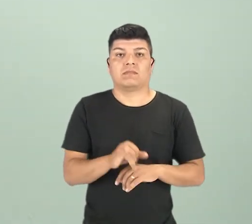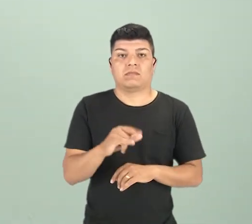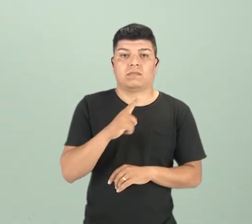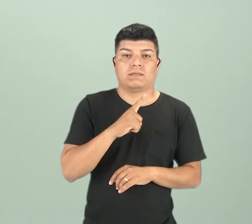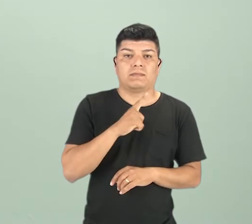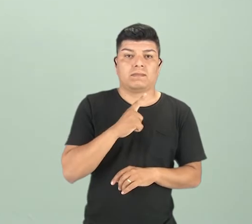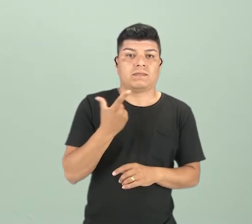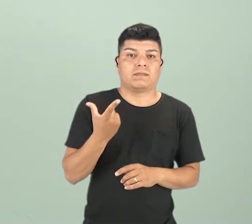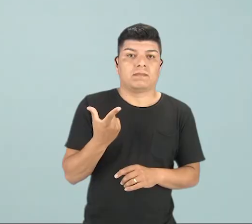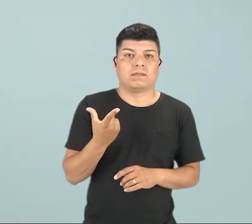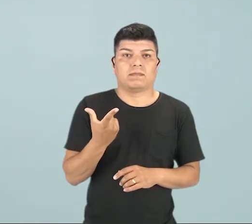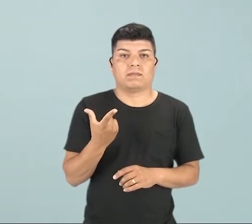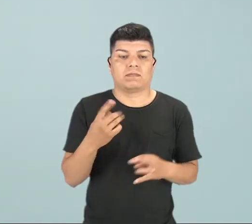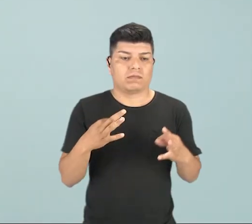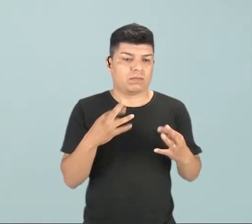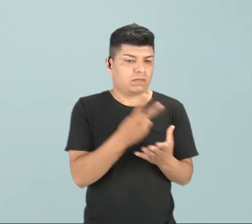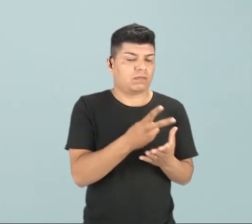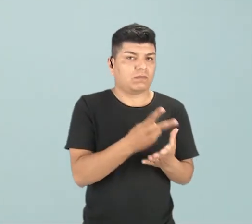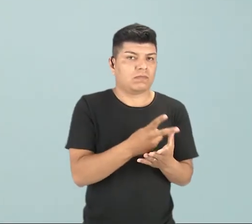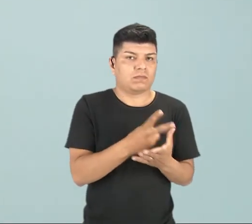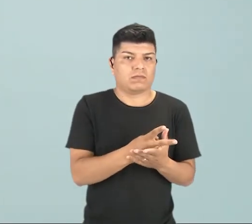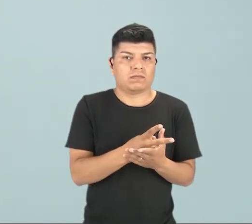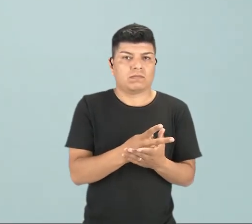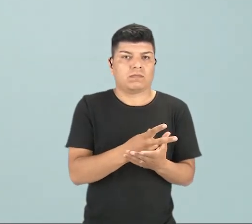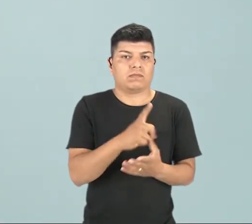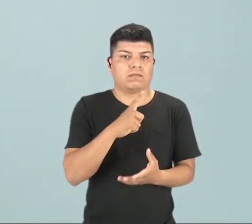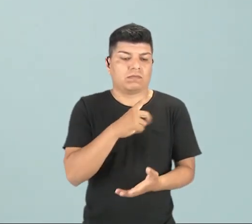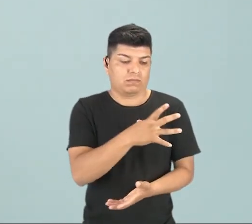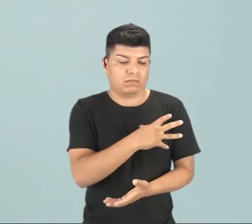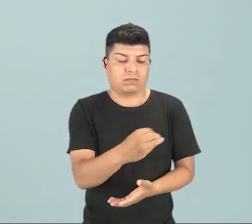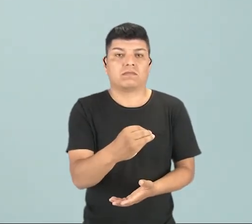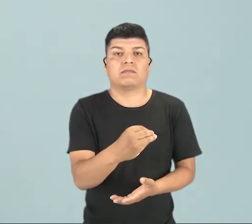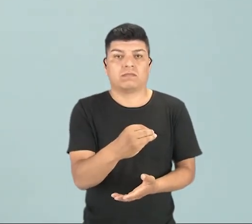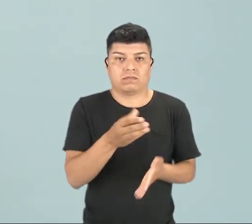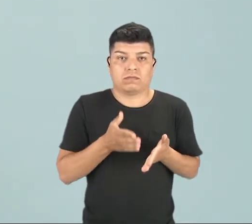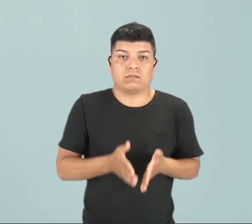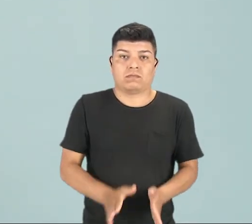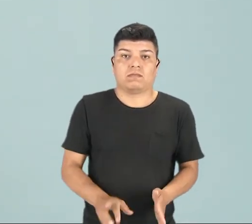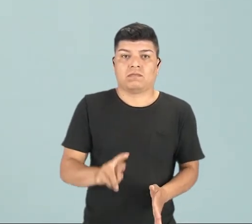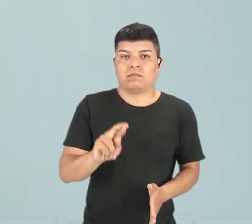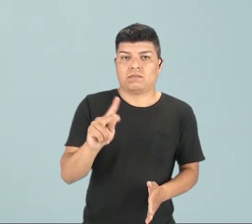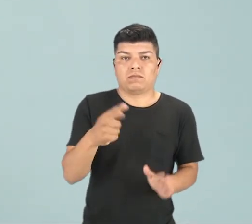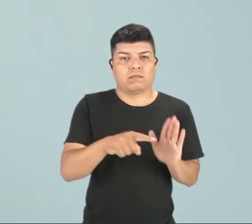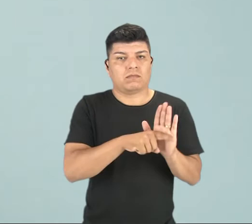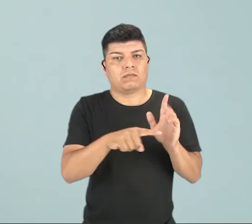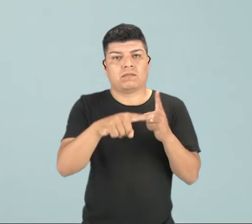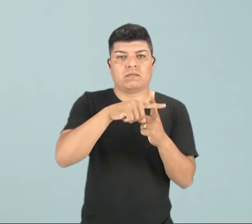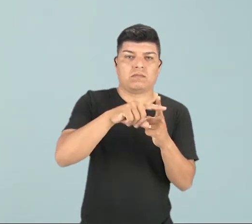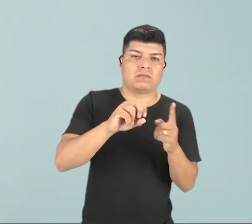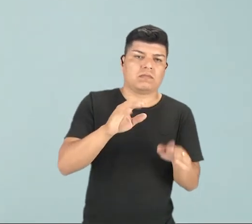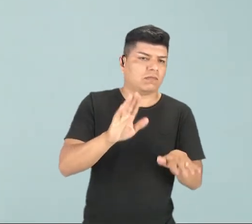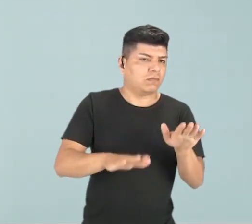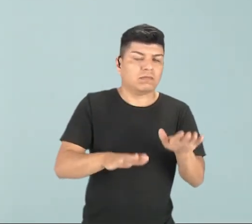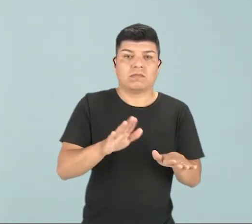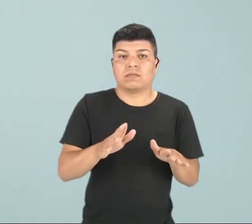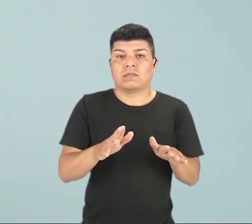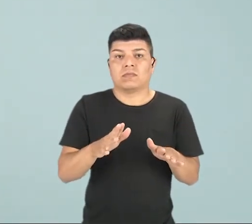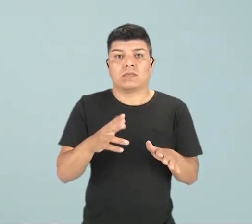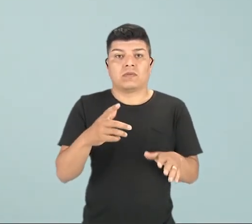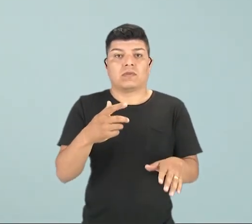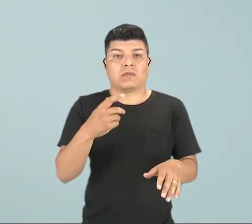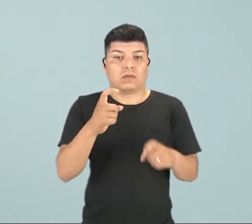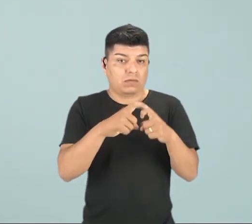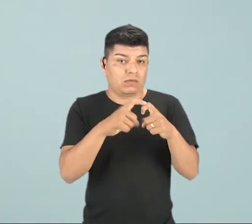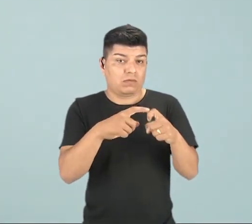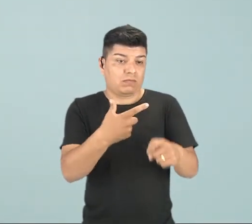tiver, todas as vezes que ela tiver um filho, independente se ele for RH negativo ou positivo, o médico já aplica o